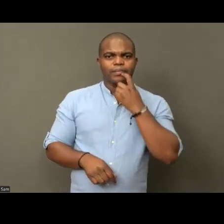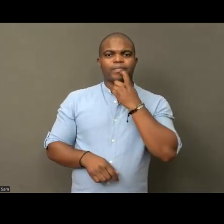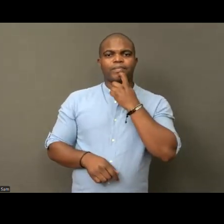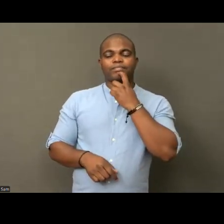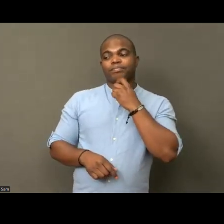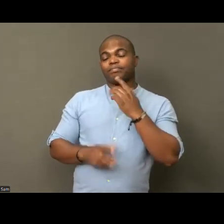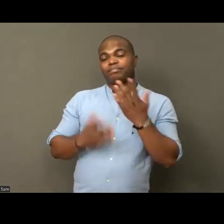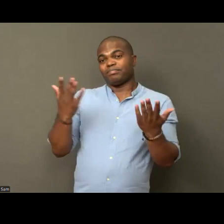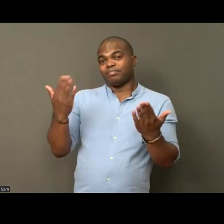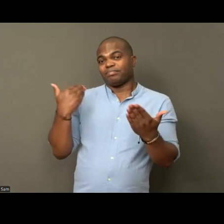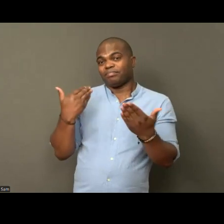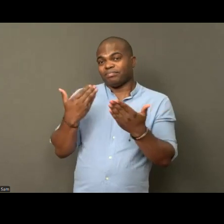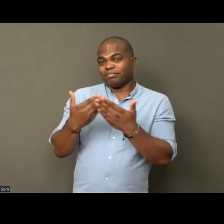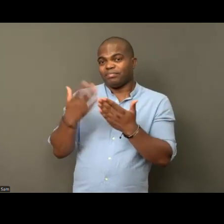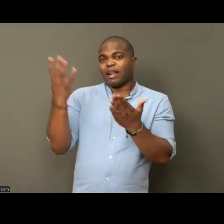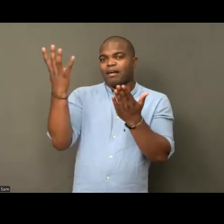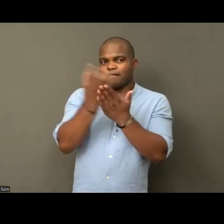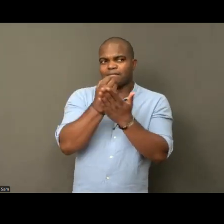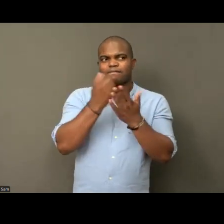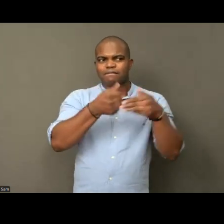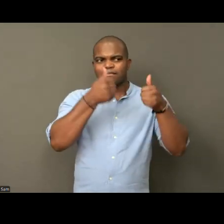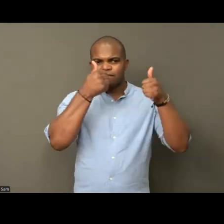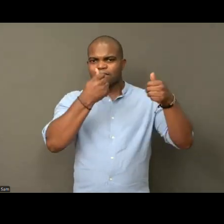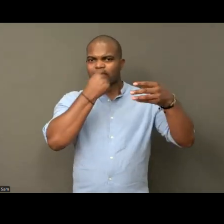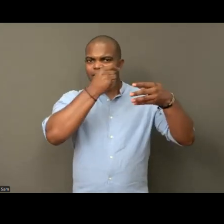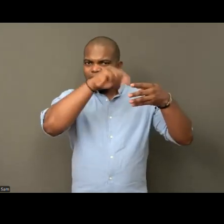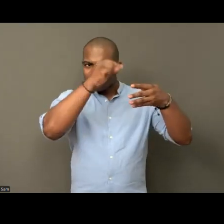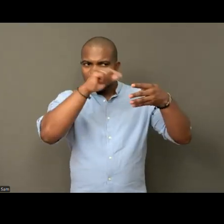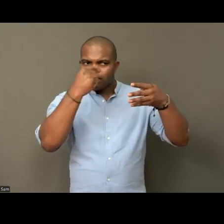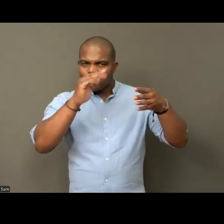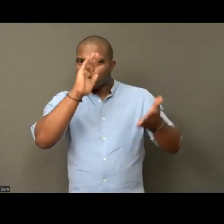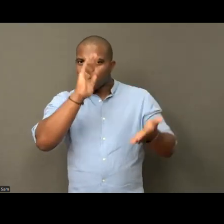ônus aos indivíduos, famílias e comunidades